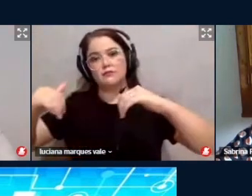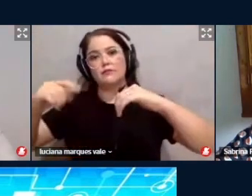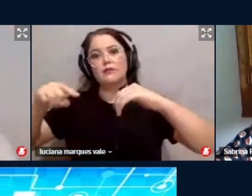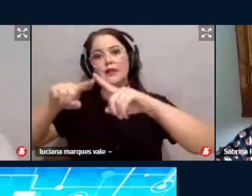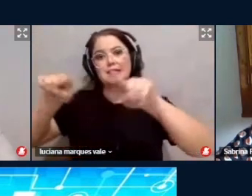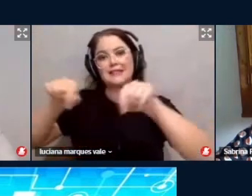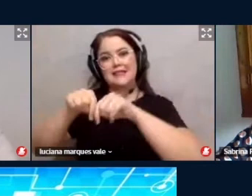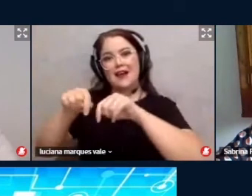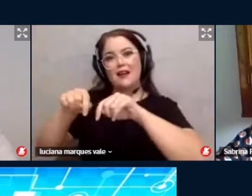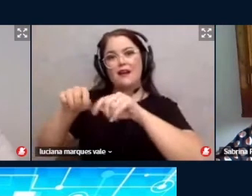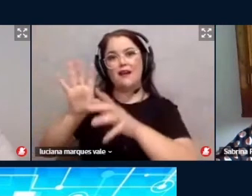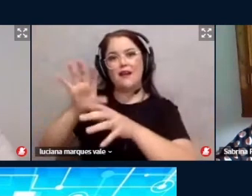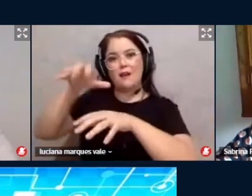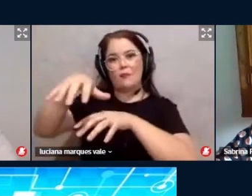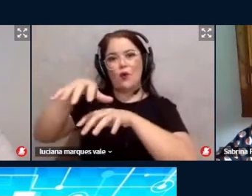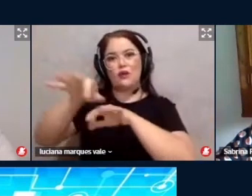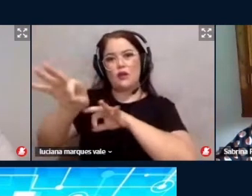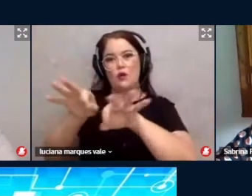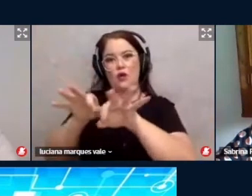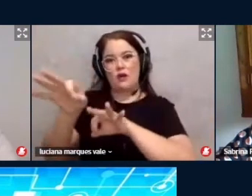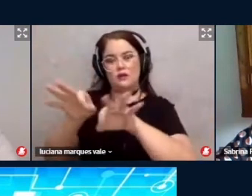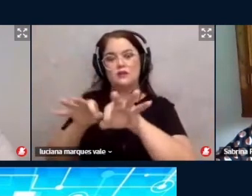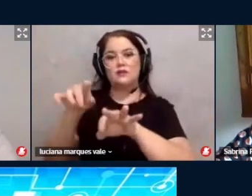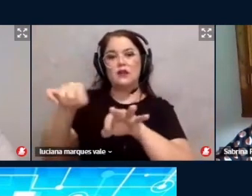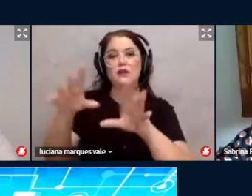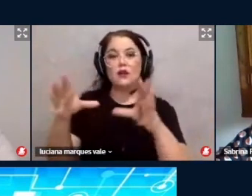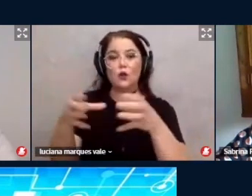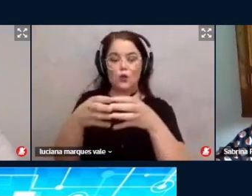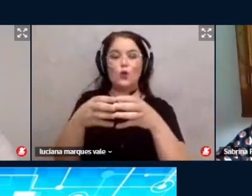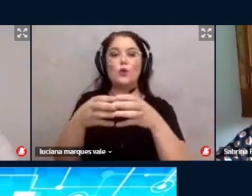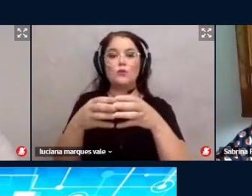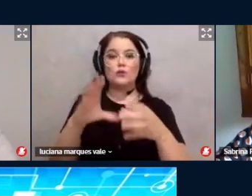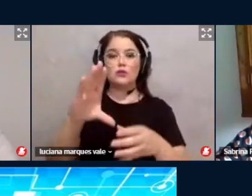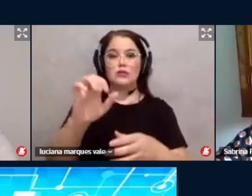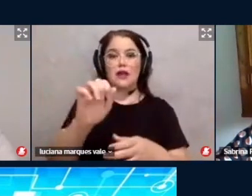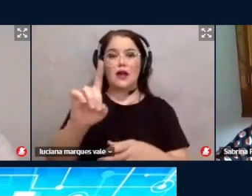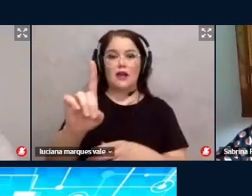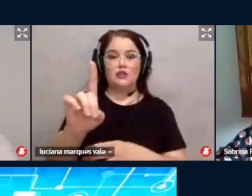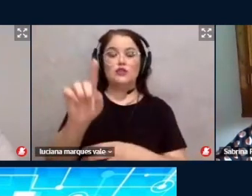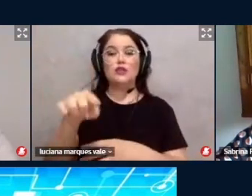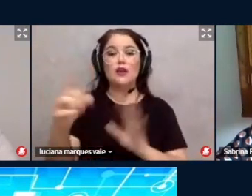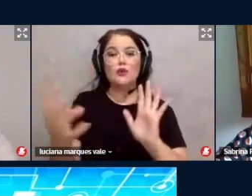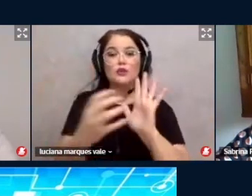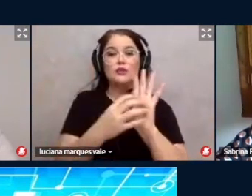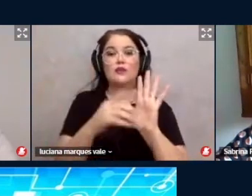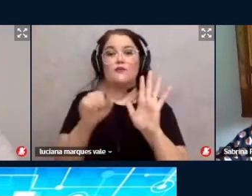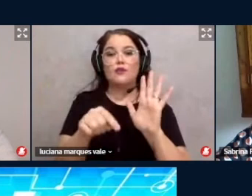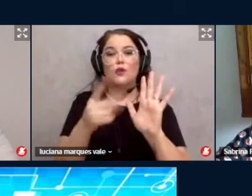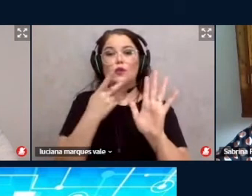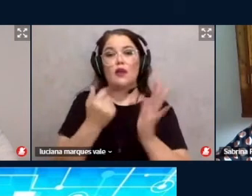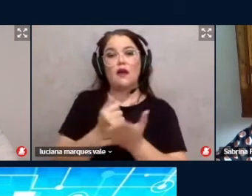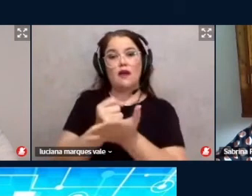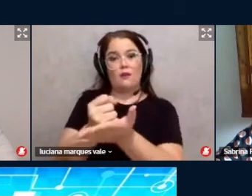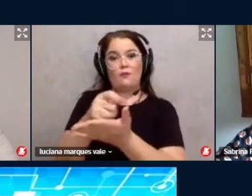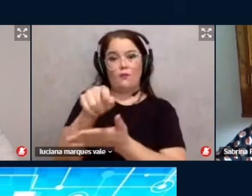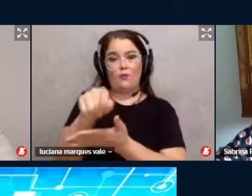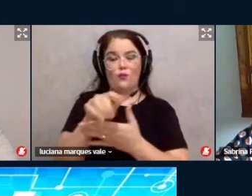sala remota que está sendo conduzida pelo nosso servidor querido, que está aí nos